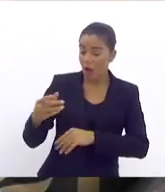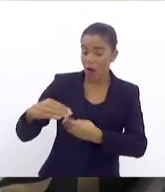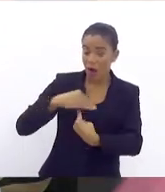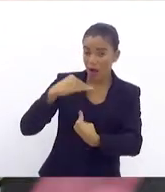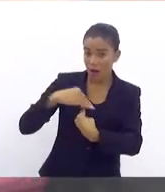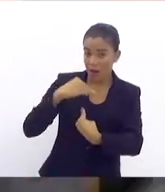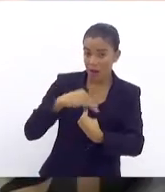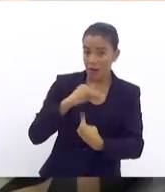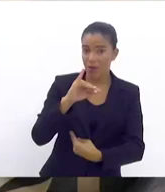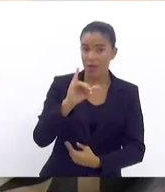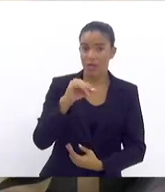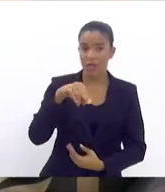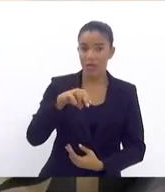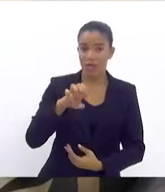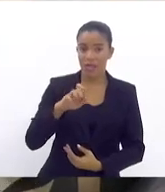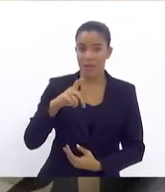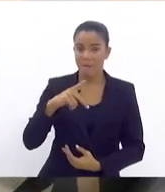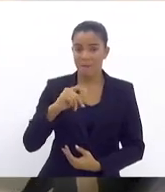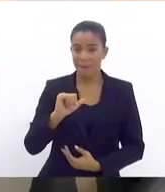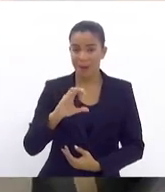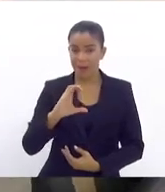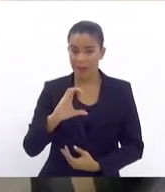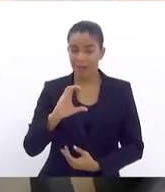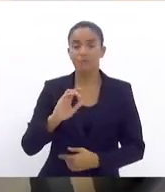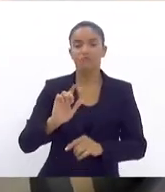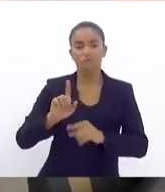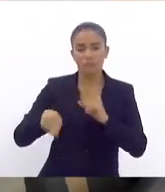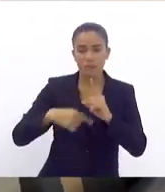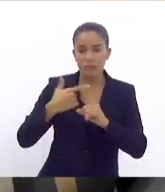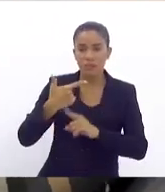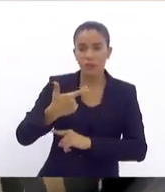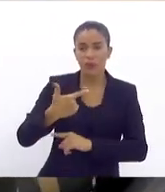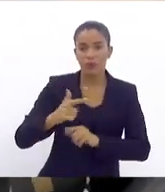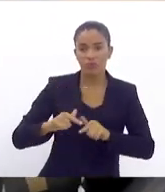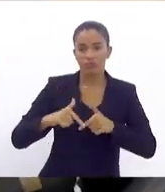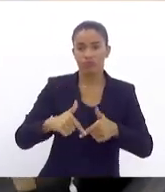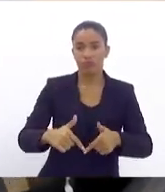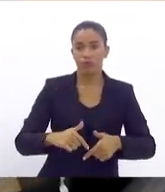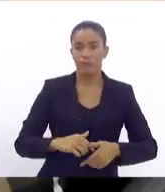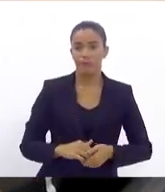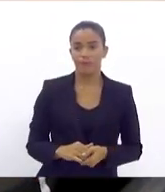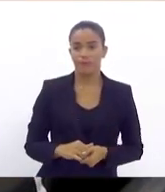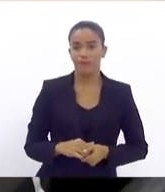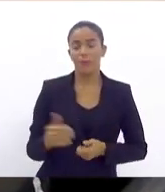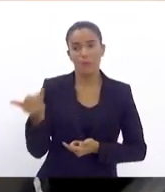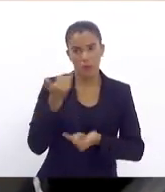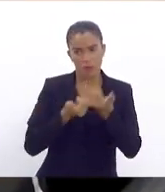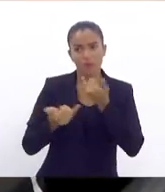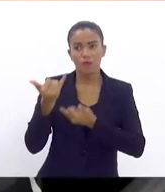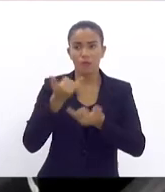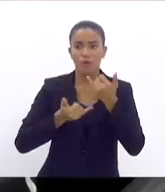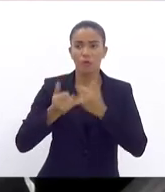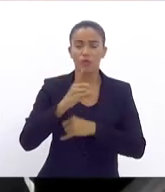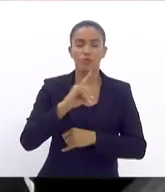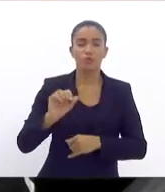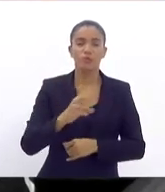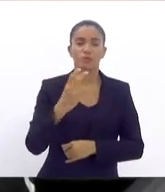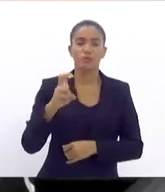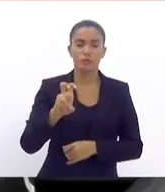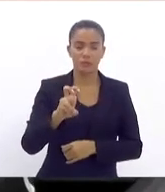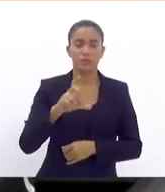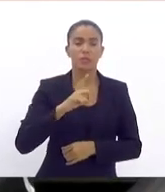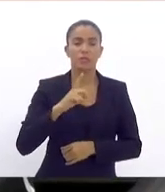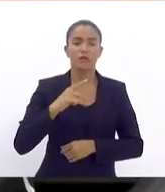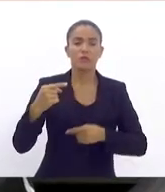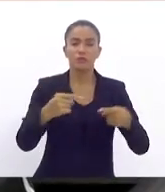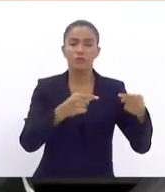3º. Veja lá. A minha assessoria até me informou que no dia 5 de abril teve já essa discussão aqui na